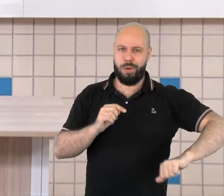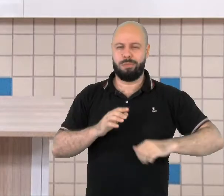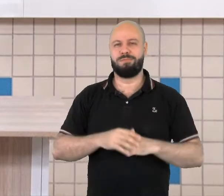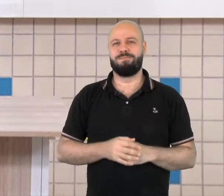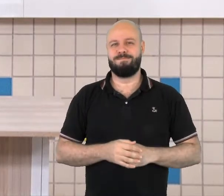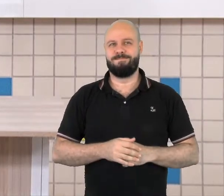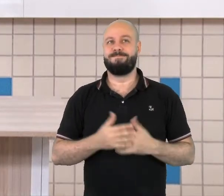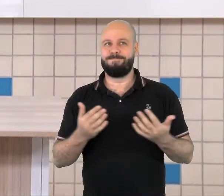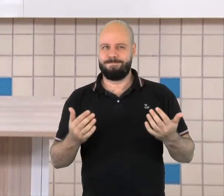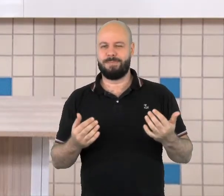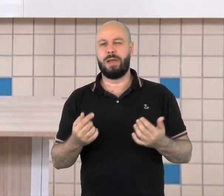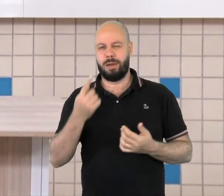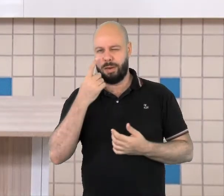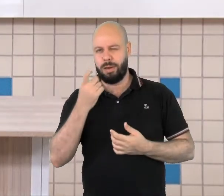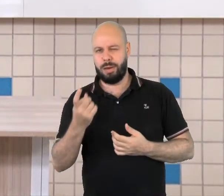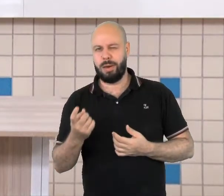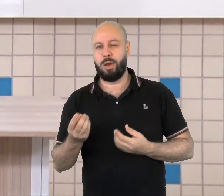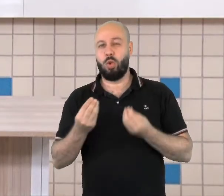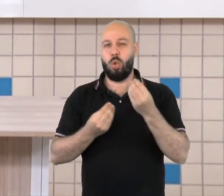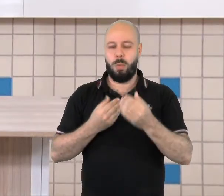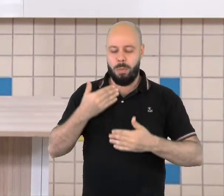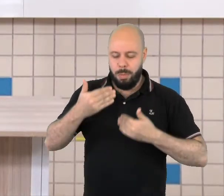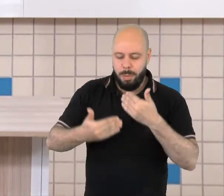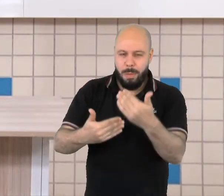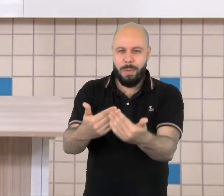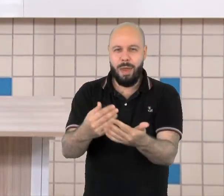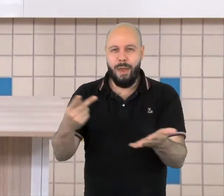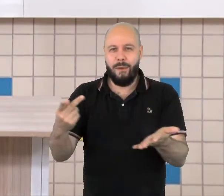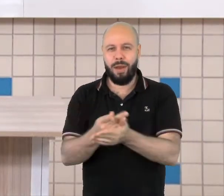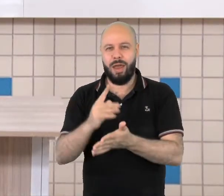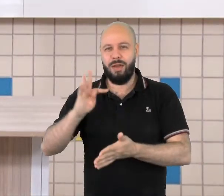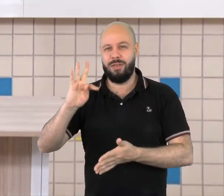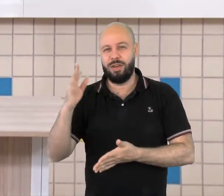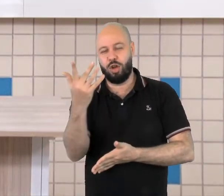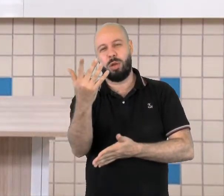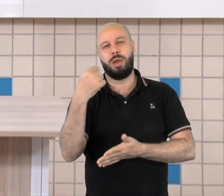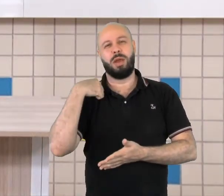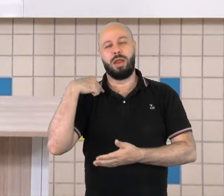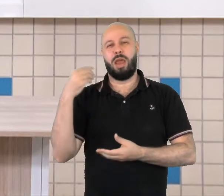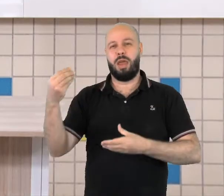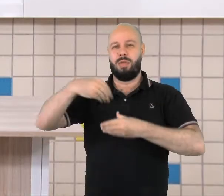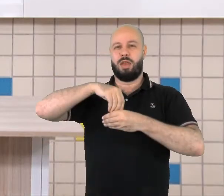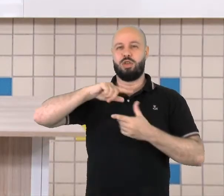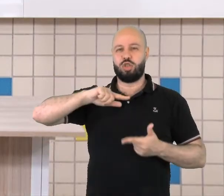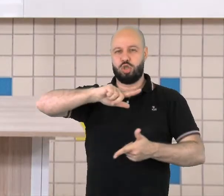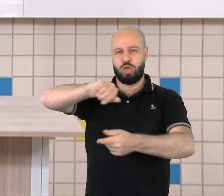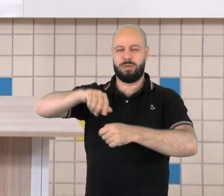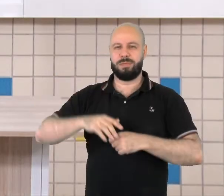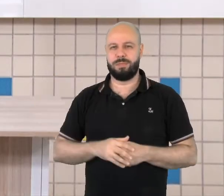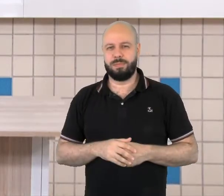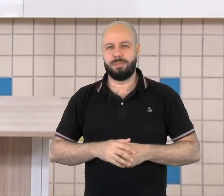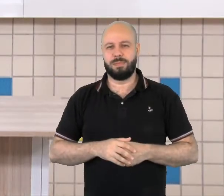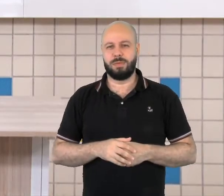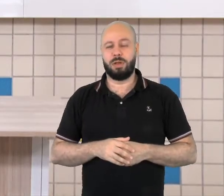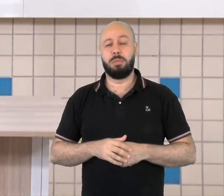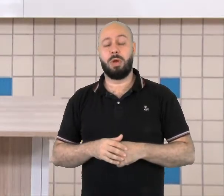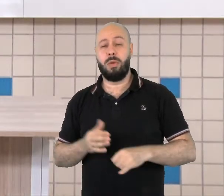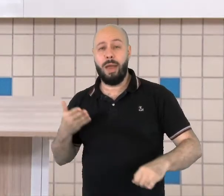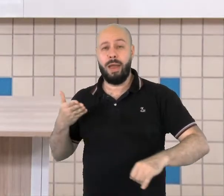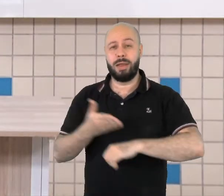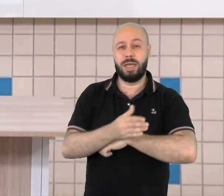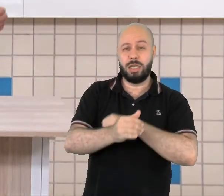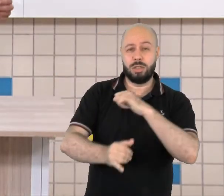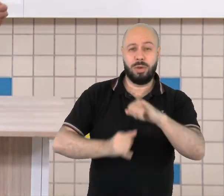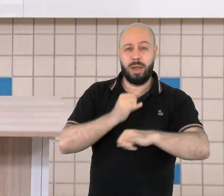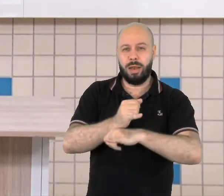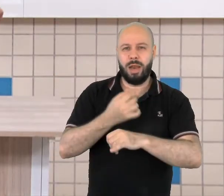só que interessante, né? E como os processos e fenômenos acontecem, né, na geografia. A partir do acesso à internet, dá